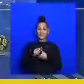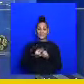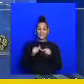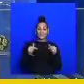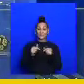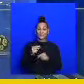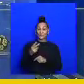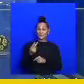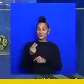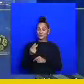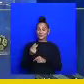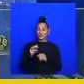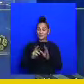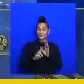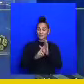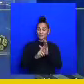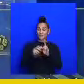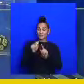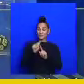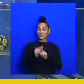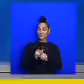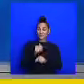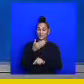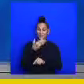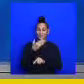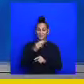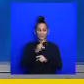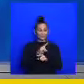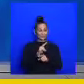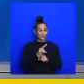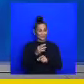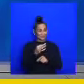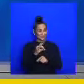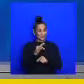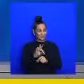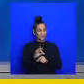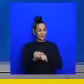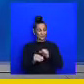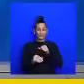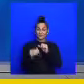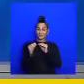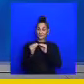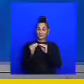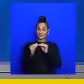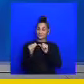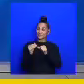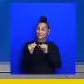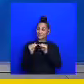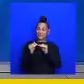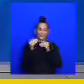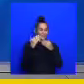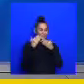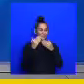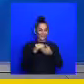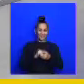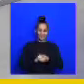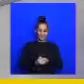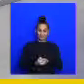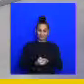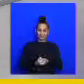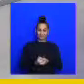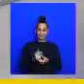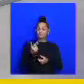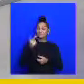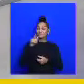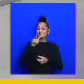mês da sorte, 12, correspondente ao mês de dezembro. Confirmam, auditoras? Sim, confirmo. Sim, confirmo. Obrigado.